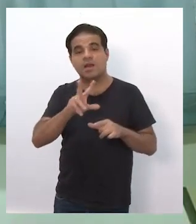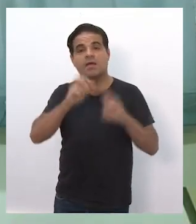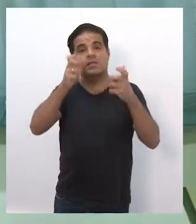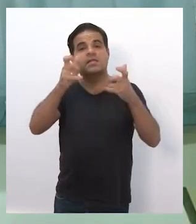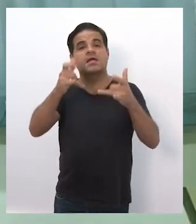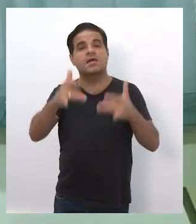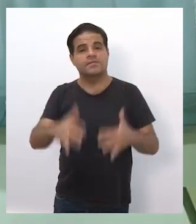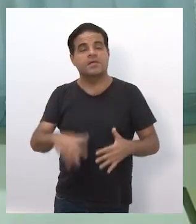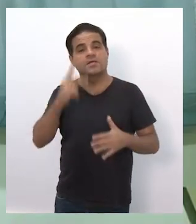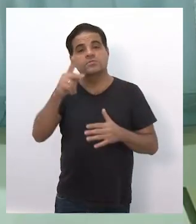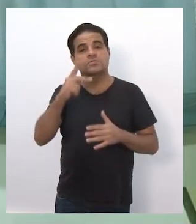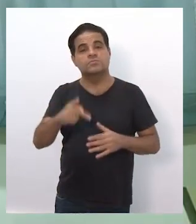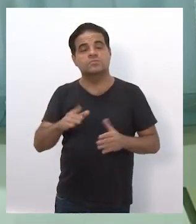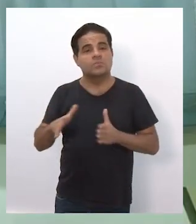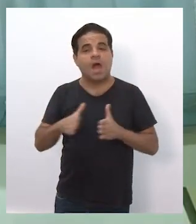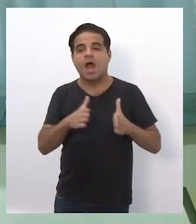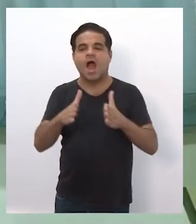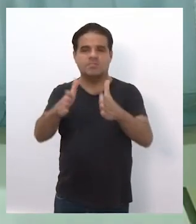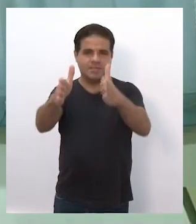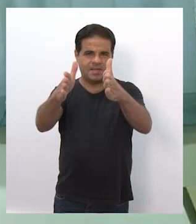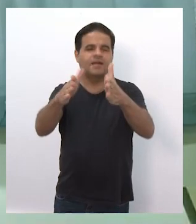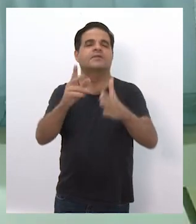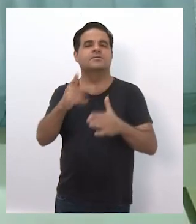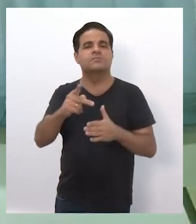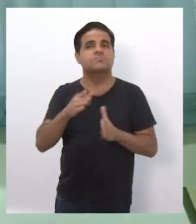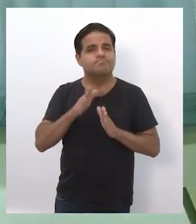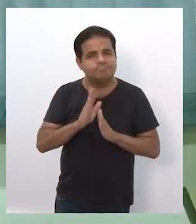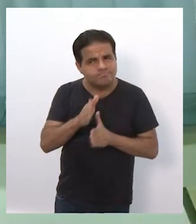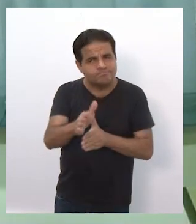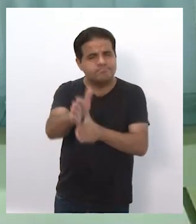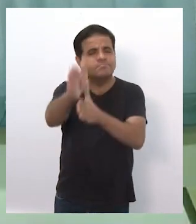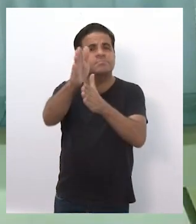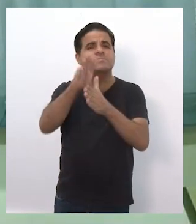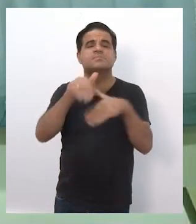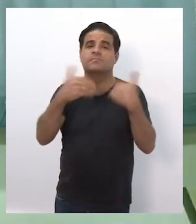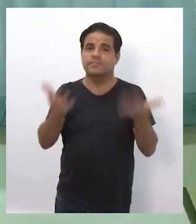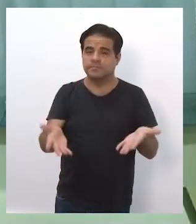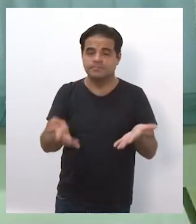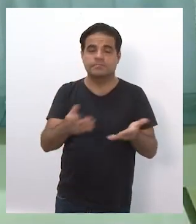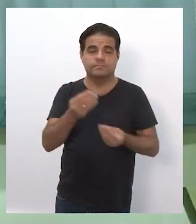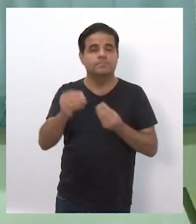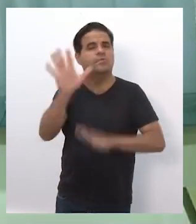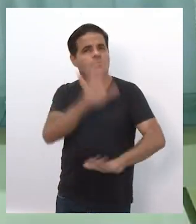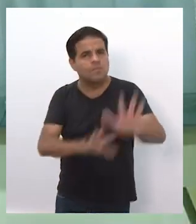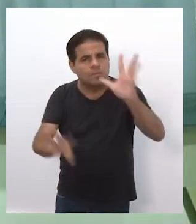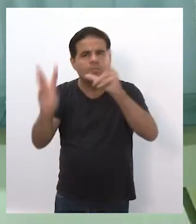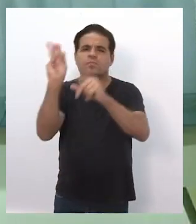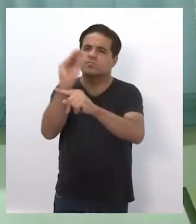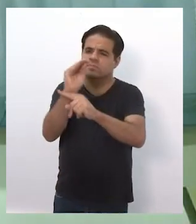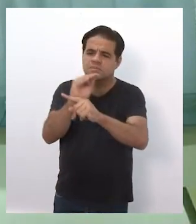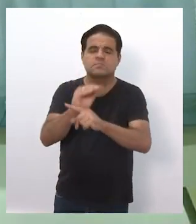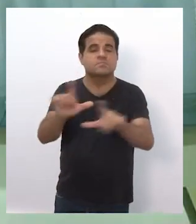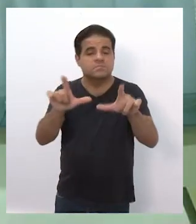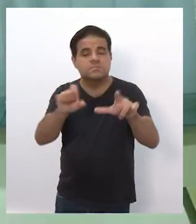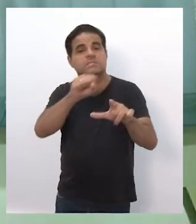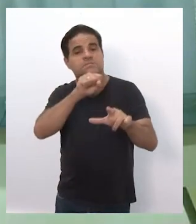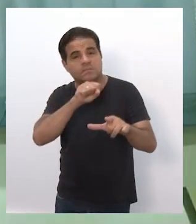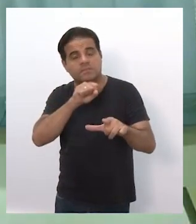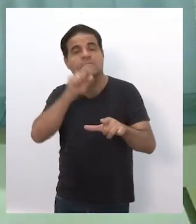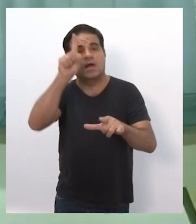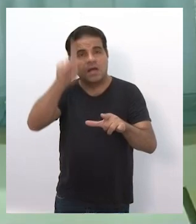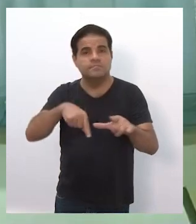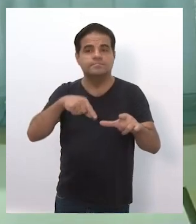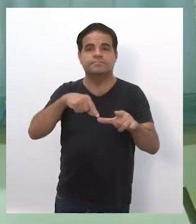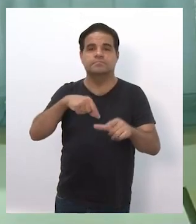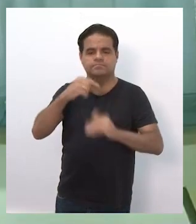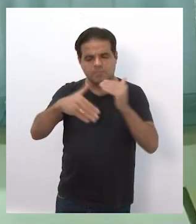definir a sua caminhada, a sua linha, tá? Então, tomar cuidado na placa-mãe,